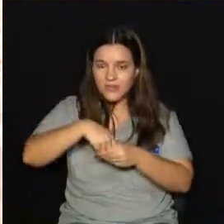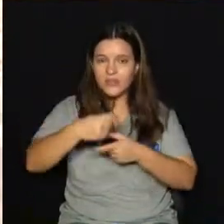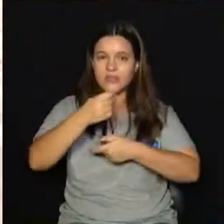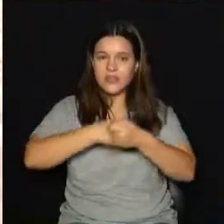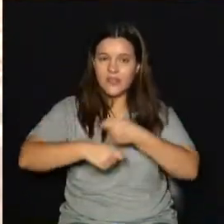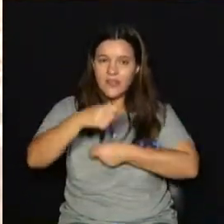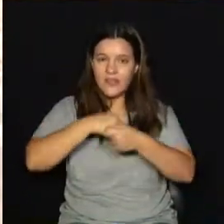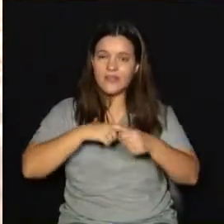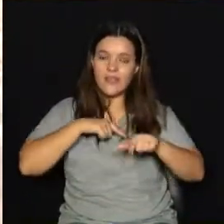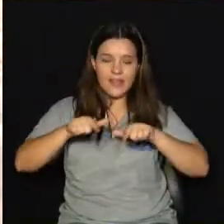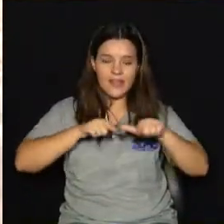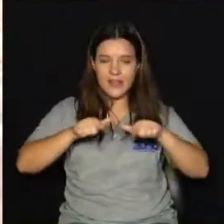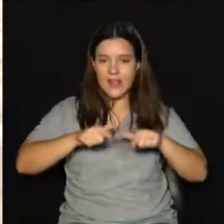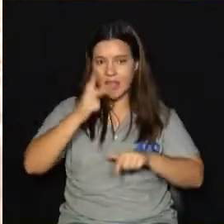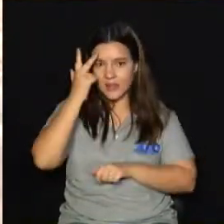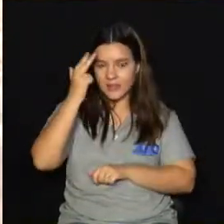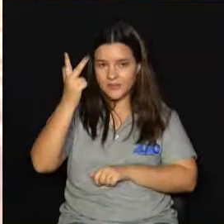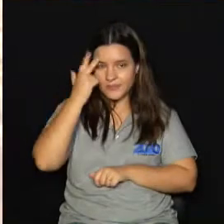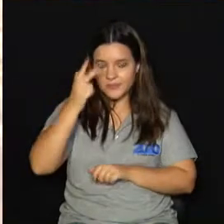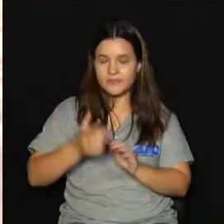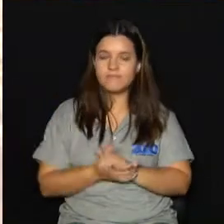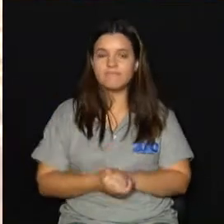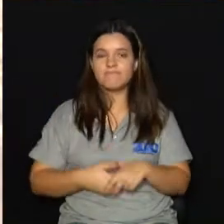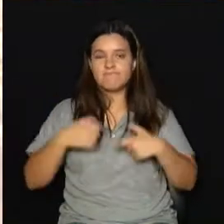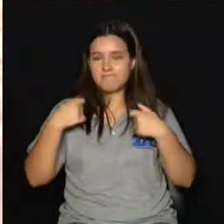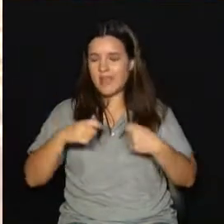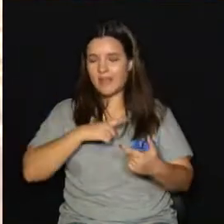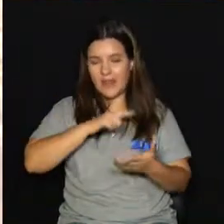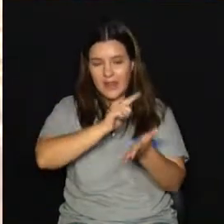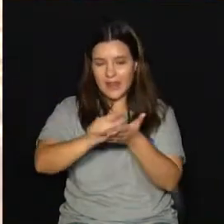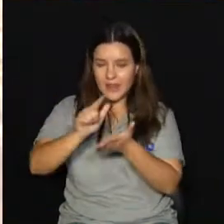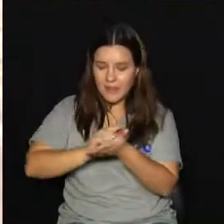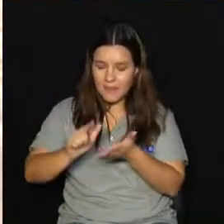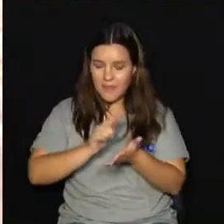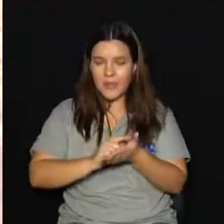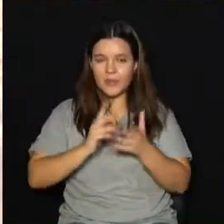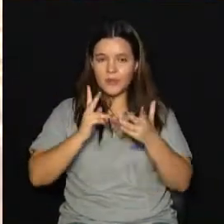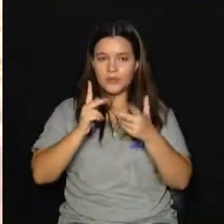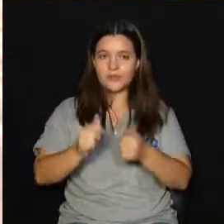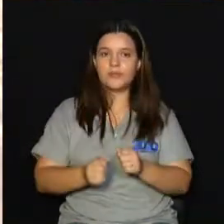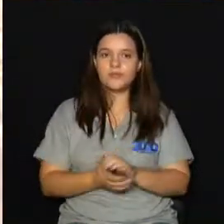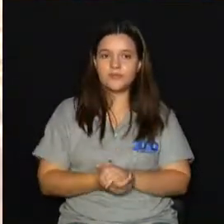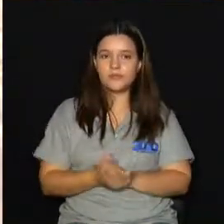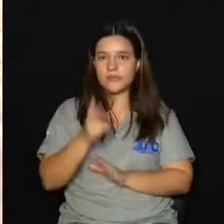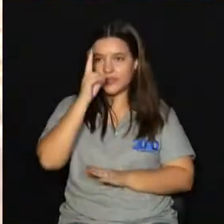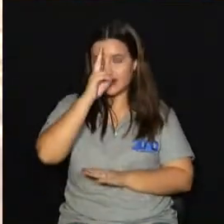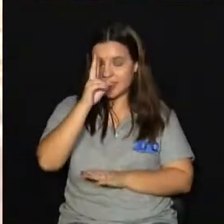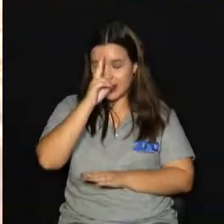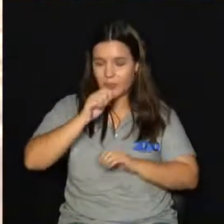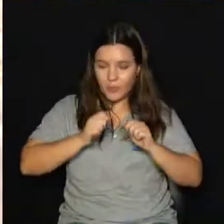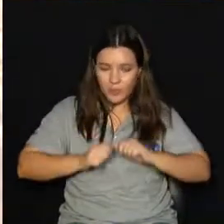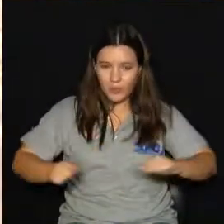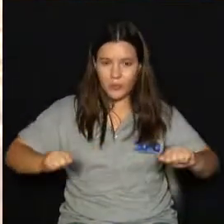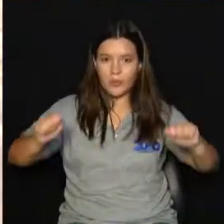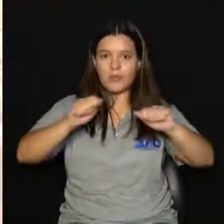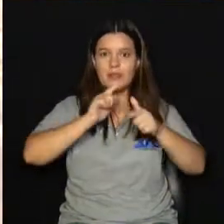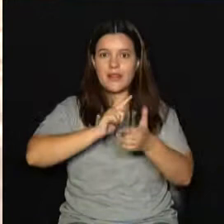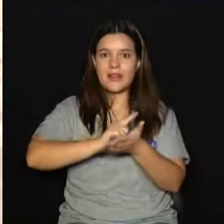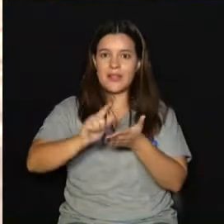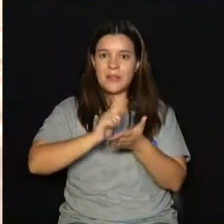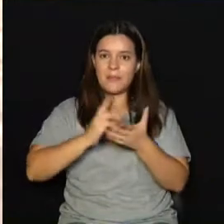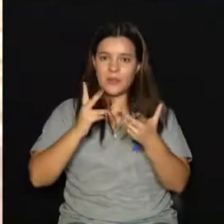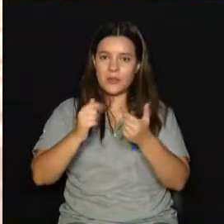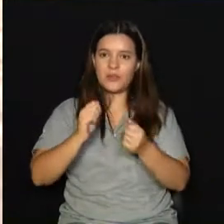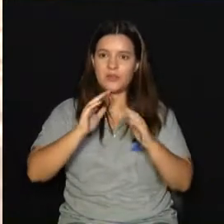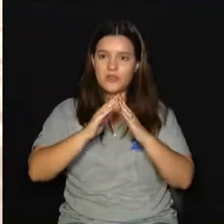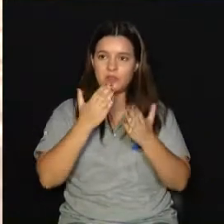administrativa está trabalhando, então tem que ter essa higienização. Então, na segunda-feira, a gente faz a higienização do prédio. Leonice,